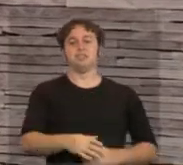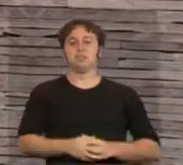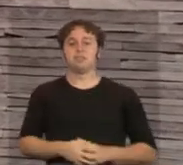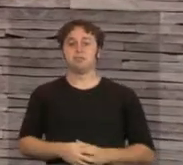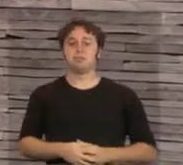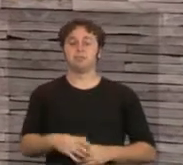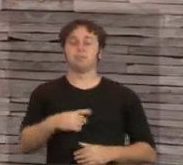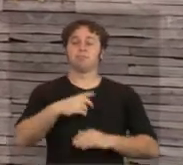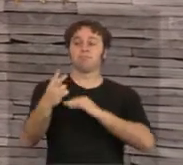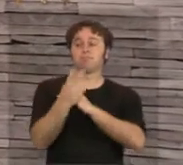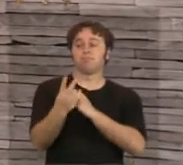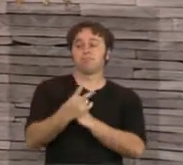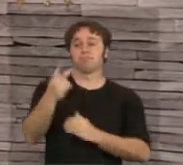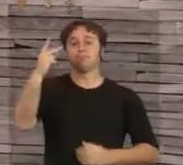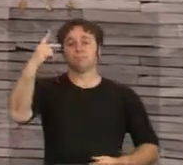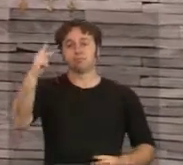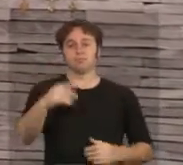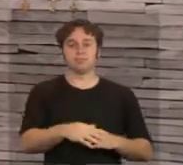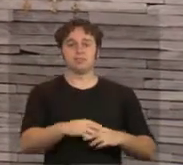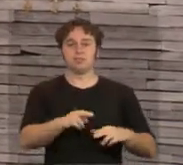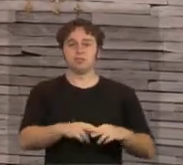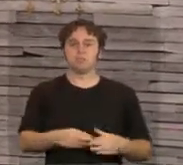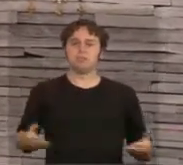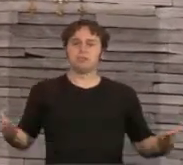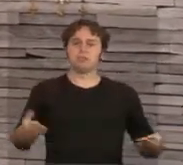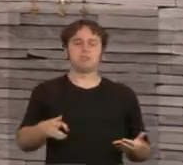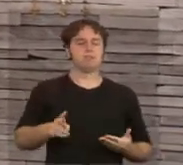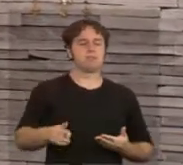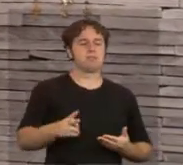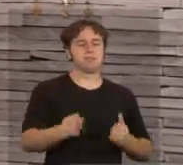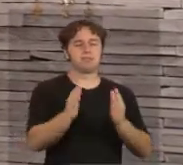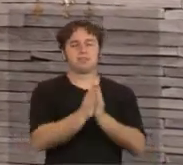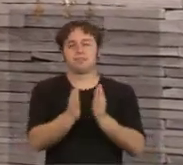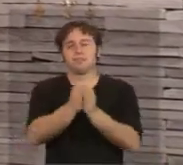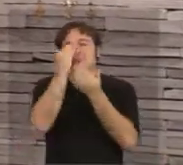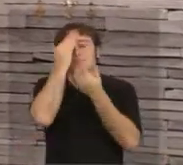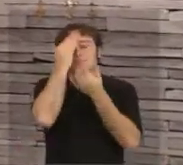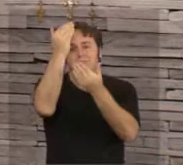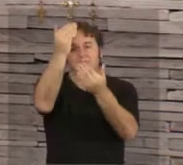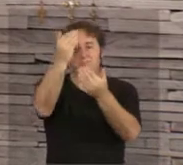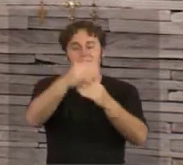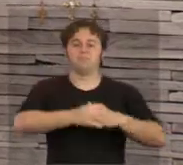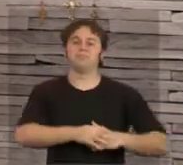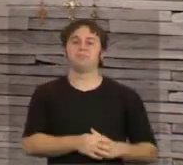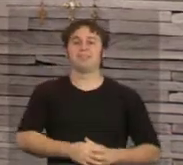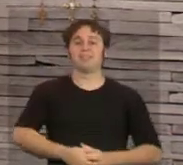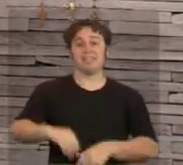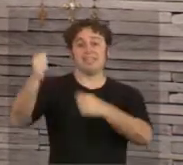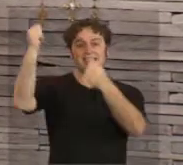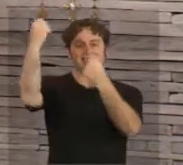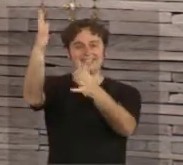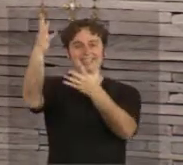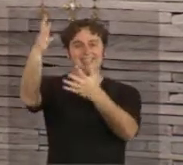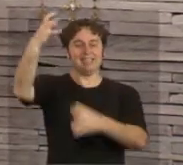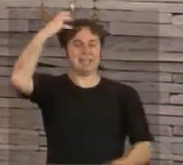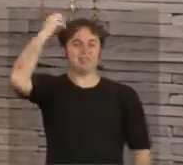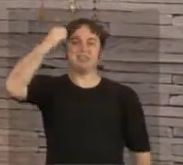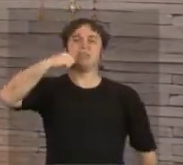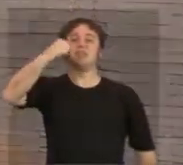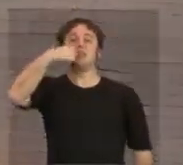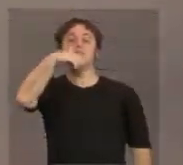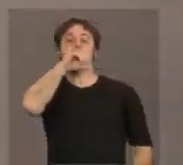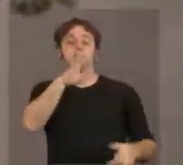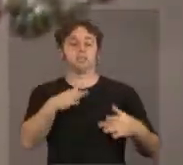sempre tomar-nos debaixo de vosso poderoso amparo, e para mais os agradecer, vos saudamos com uma salve, Rainha.